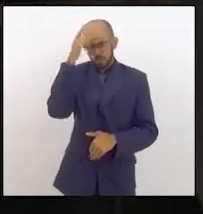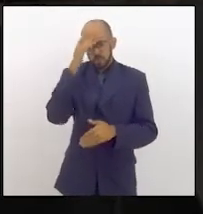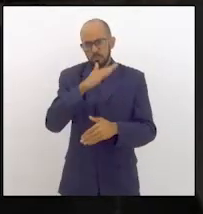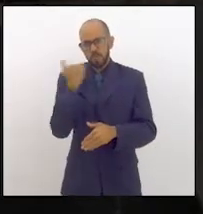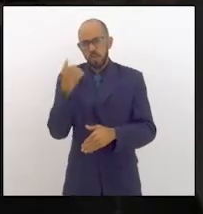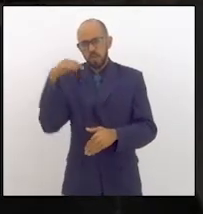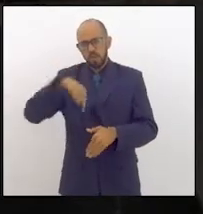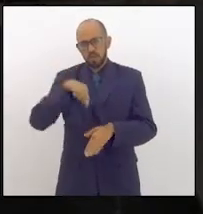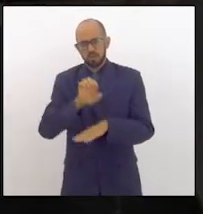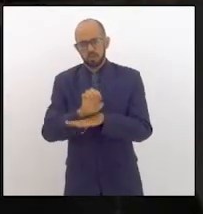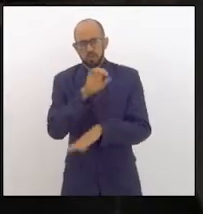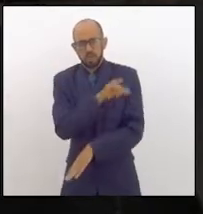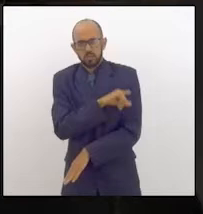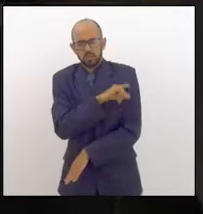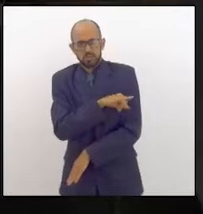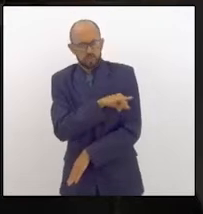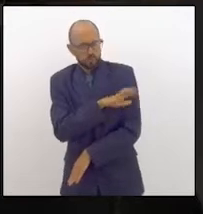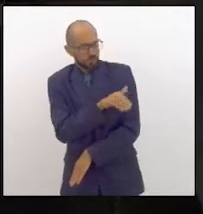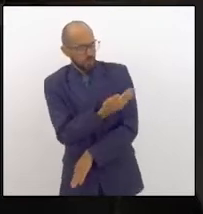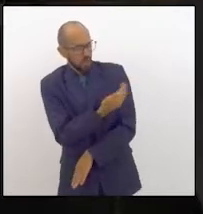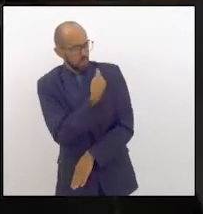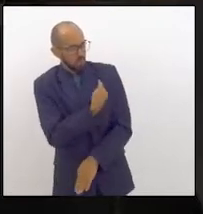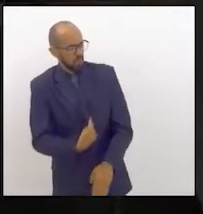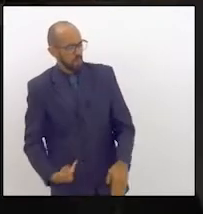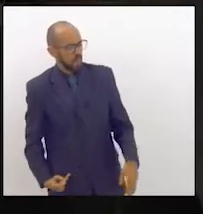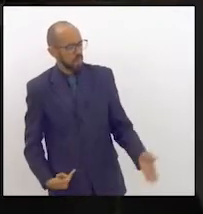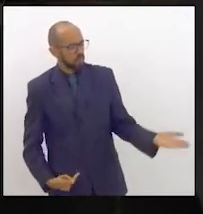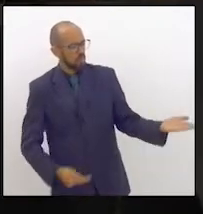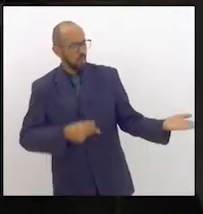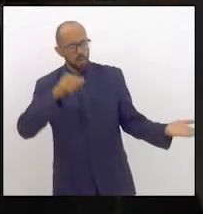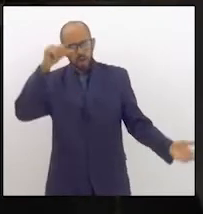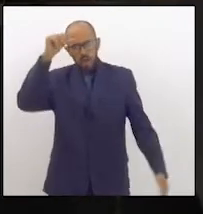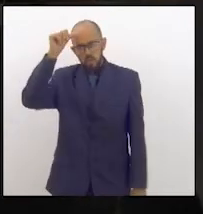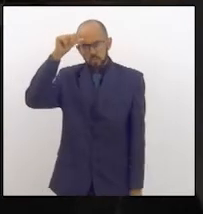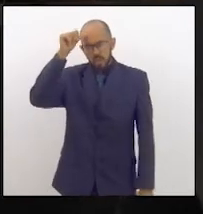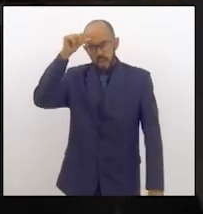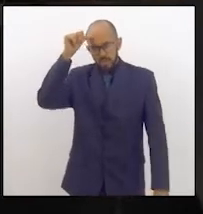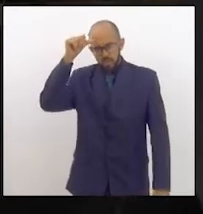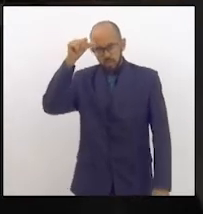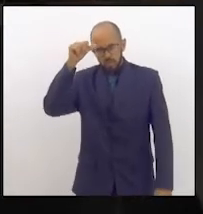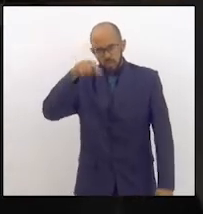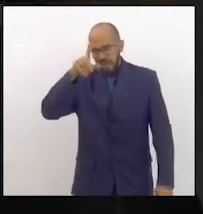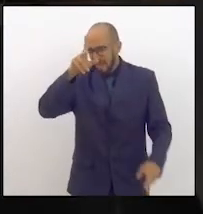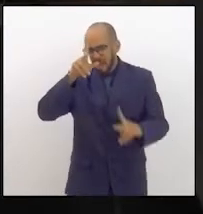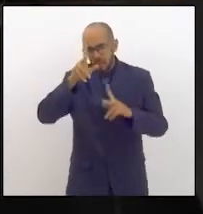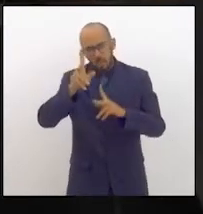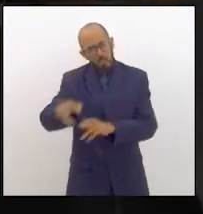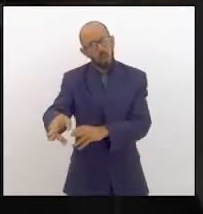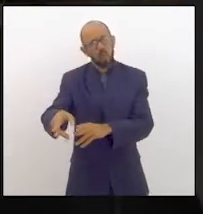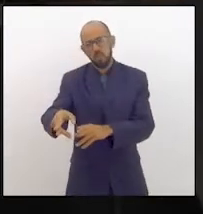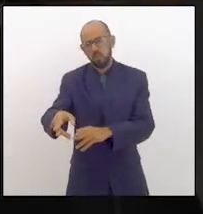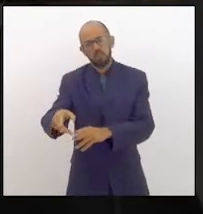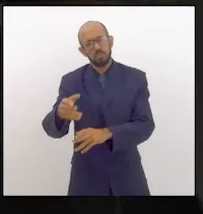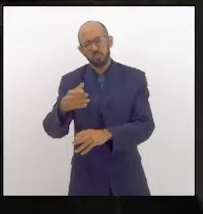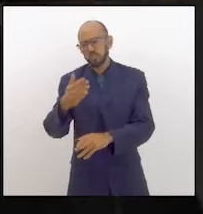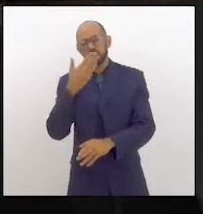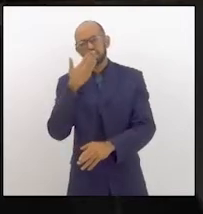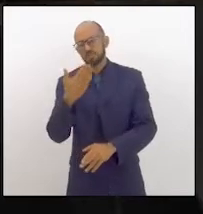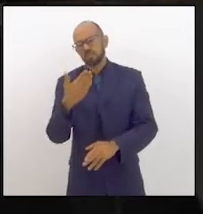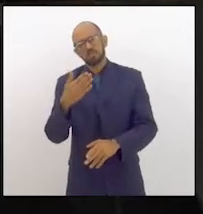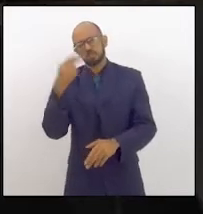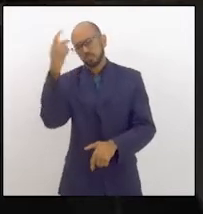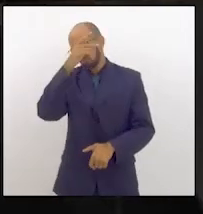Janeiro então Governador Cláudio Castro O que é da mesmíssima